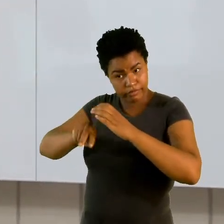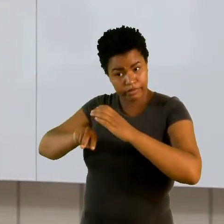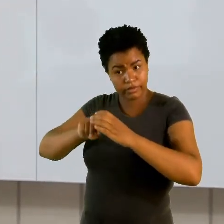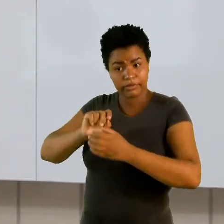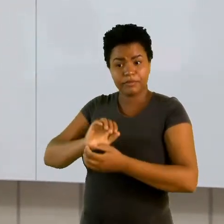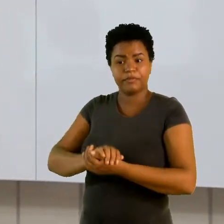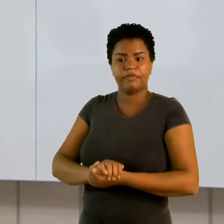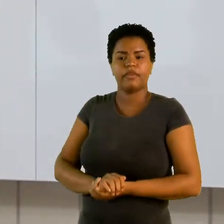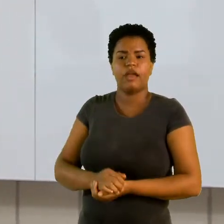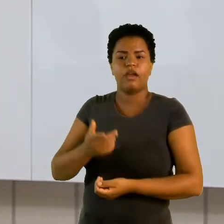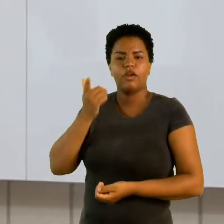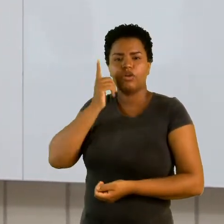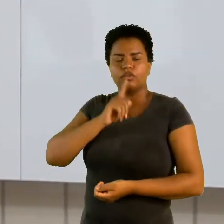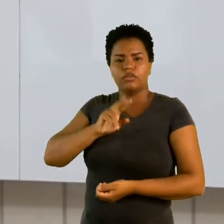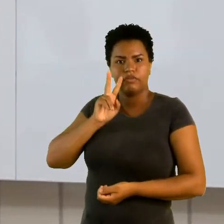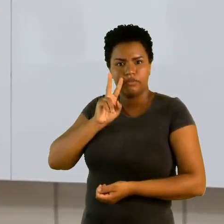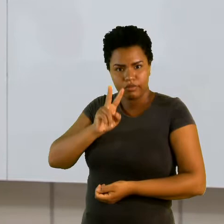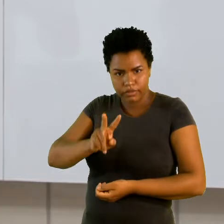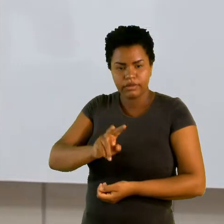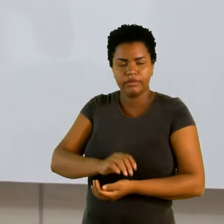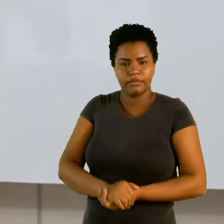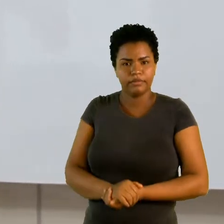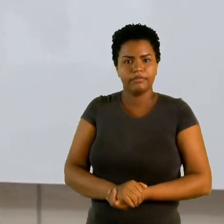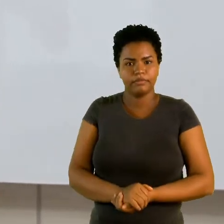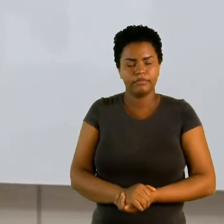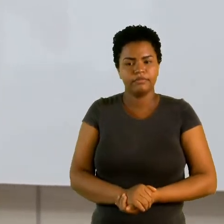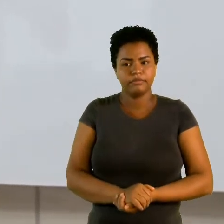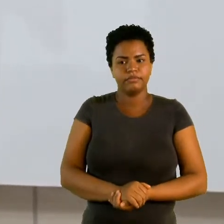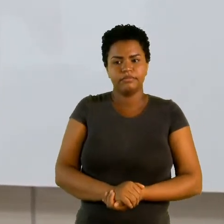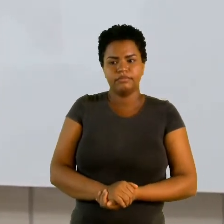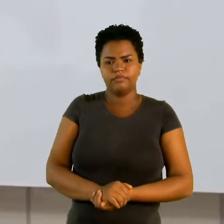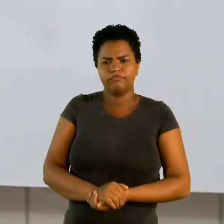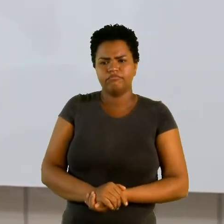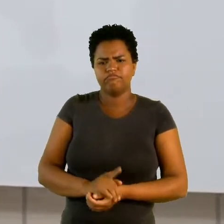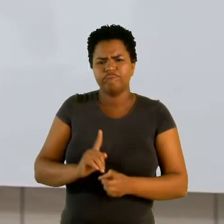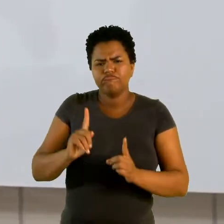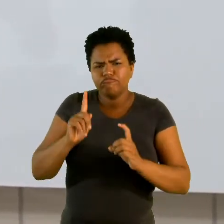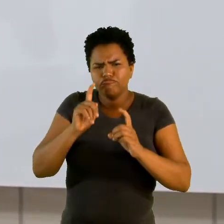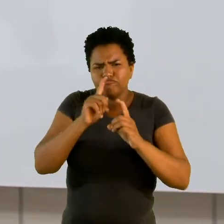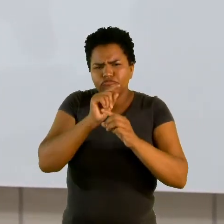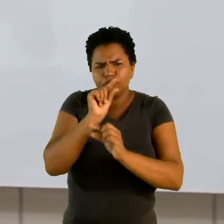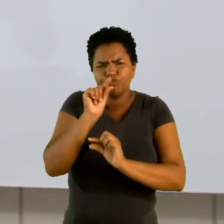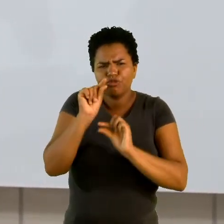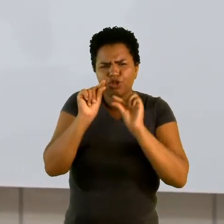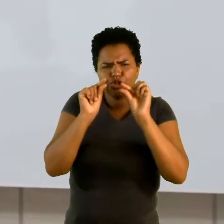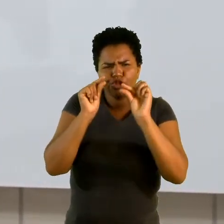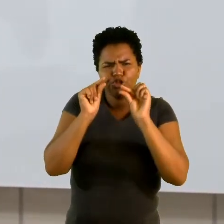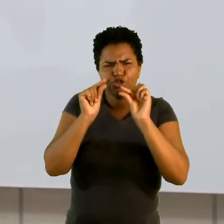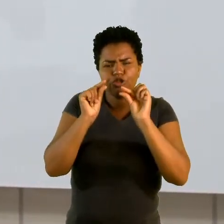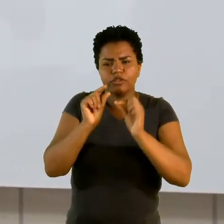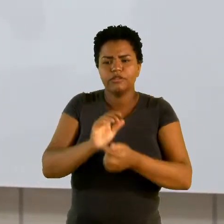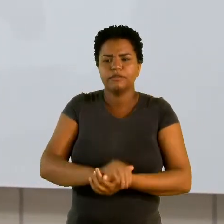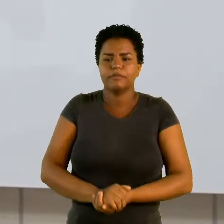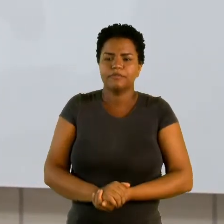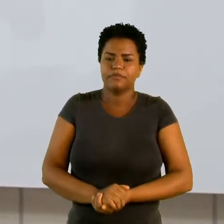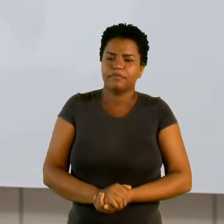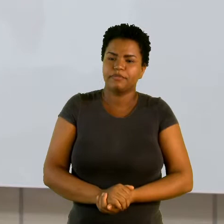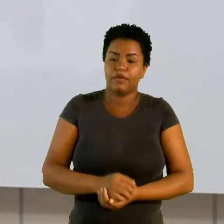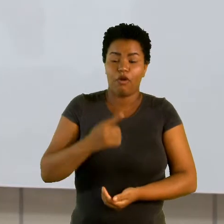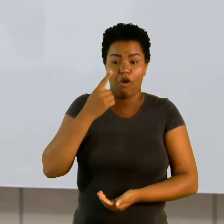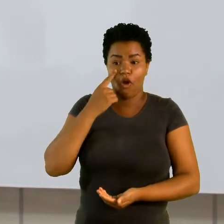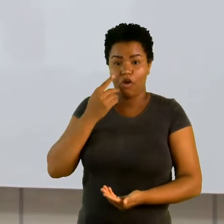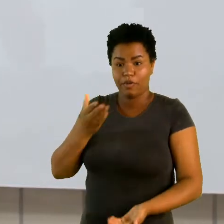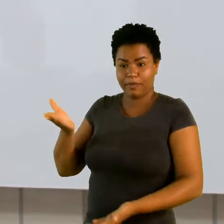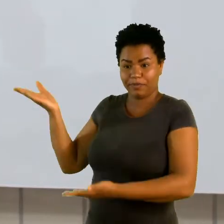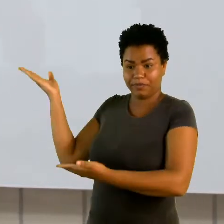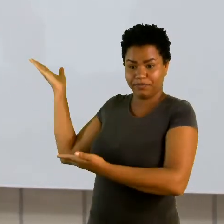conseguir enxergar, né? Essas células tão pequenininhas. Olha aqui o aparelho, ó,